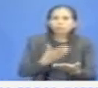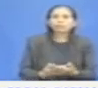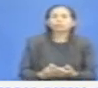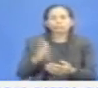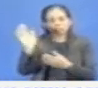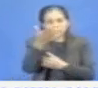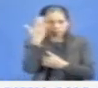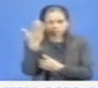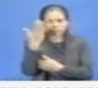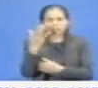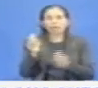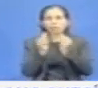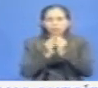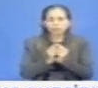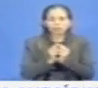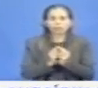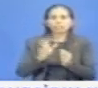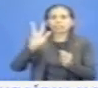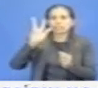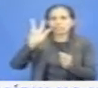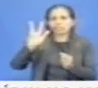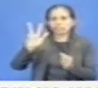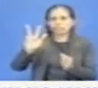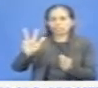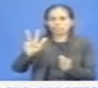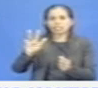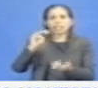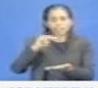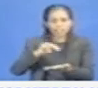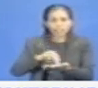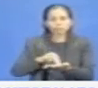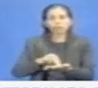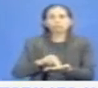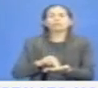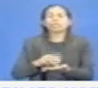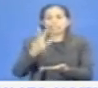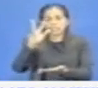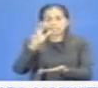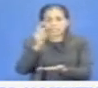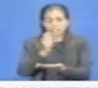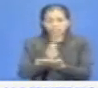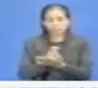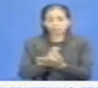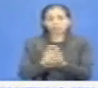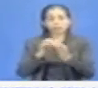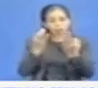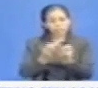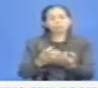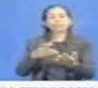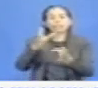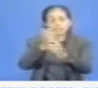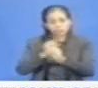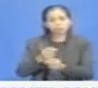mais de 3.000 uma cai maximona significa tu bate lá o dia que tá em cataca agora cura mas cura não para então